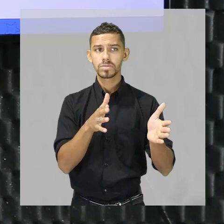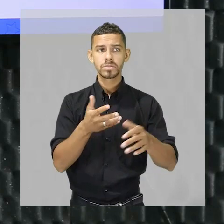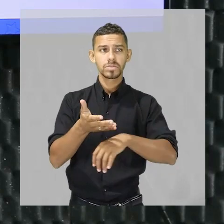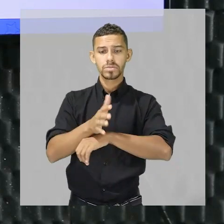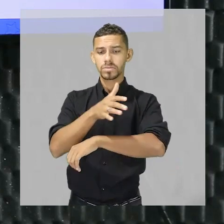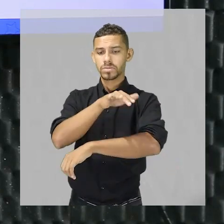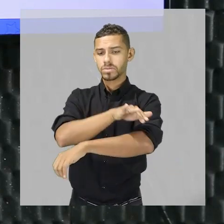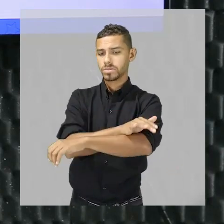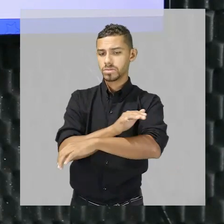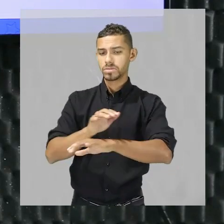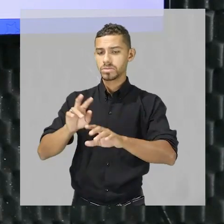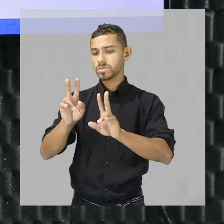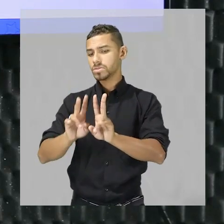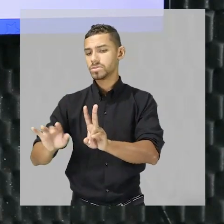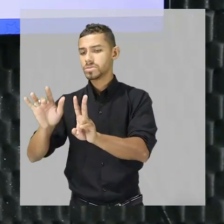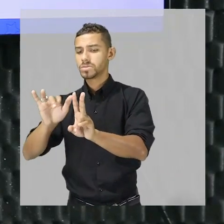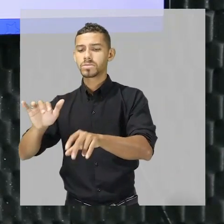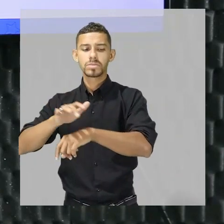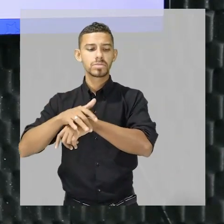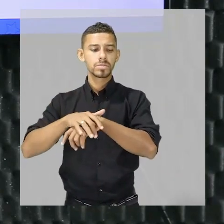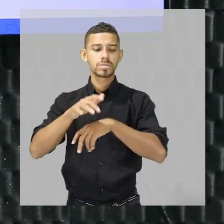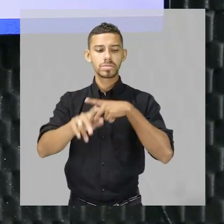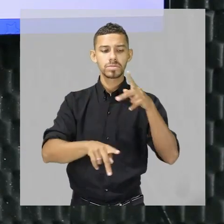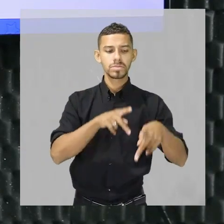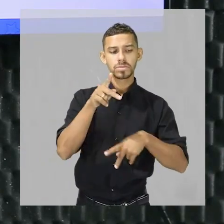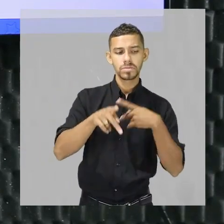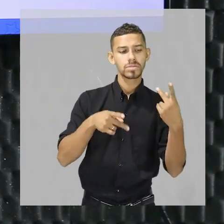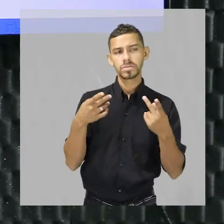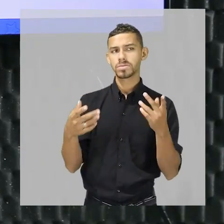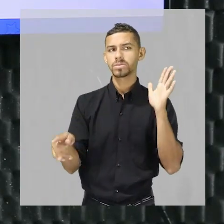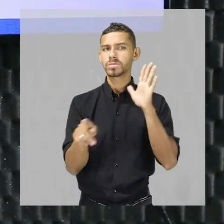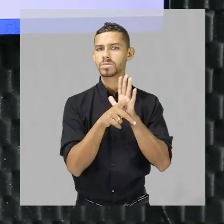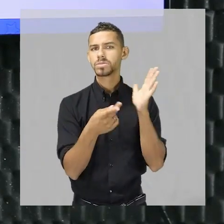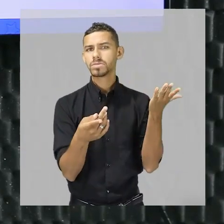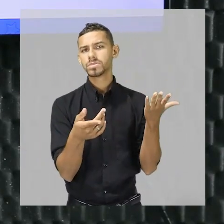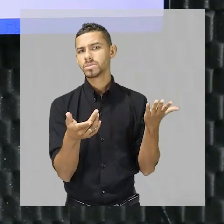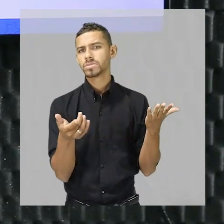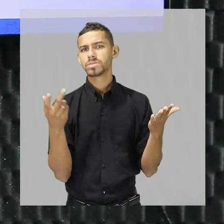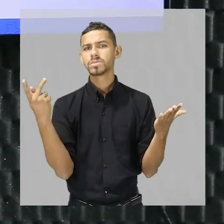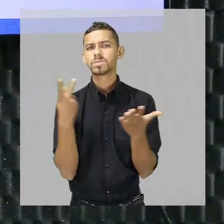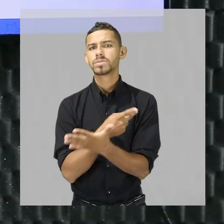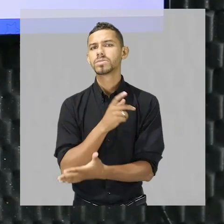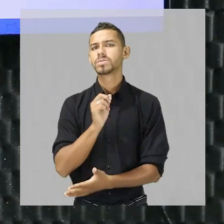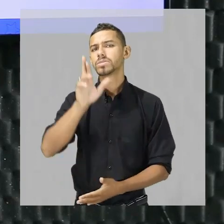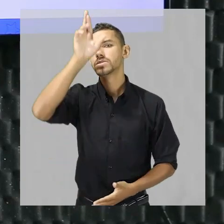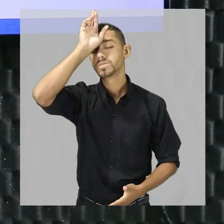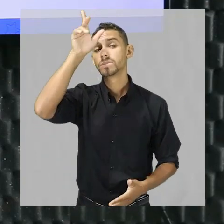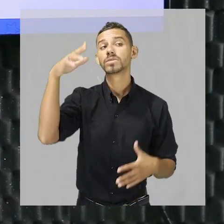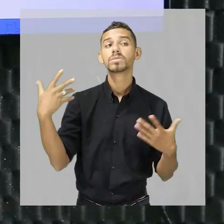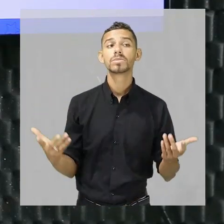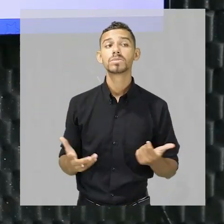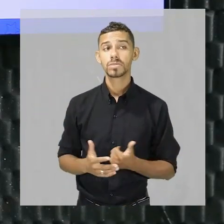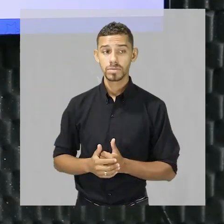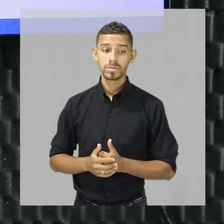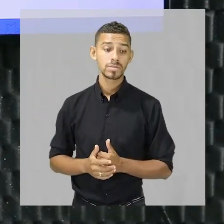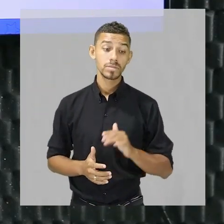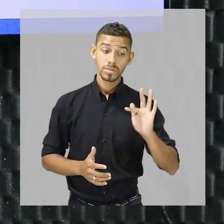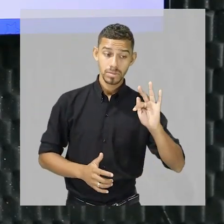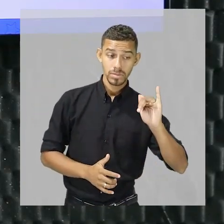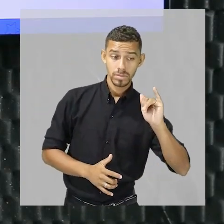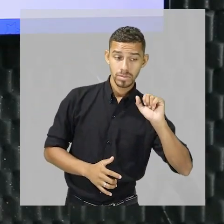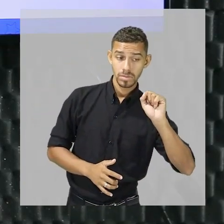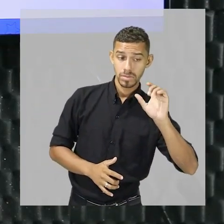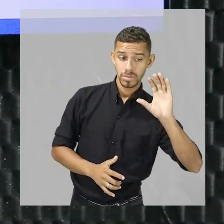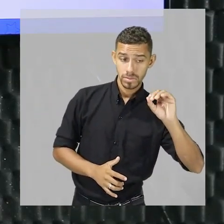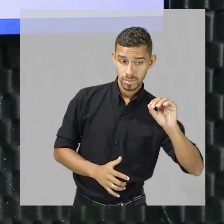do relevo, da vegetação e da população de uma dada região. Onde é que está o erro aí, galera? Mapa físico, ele quer